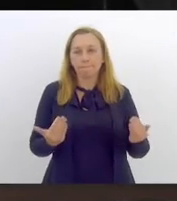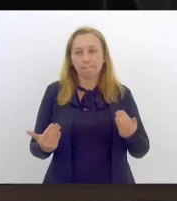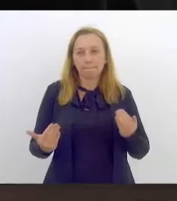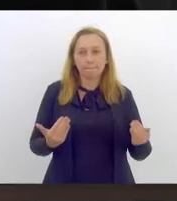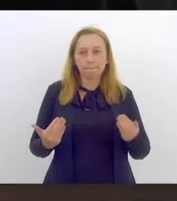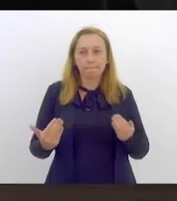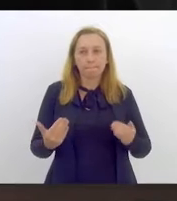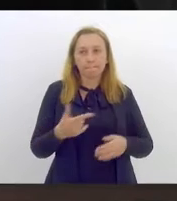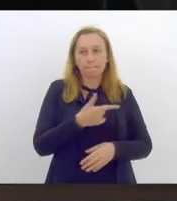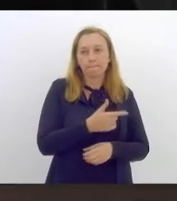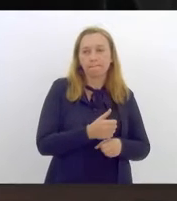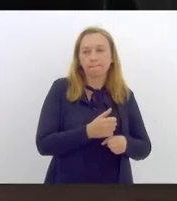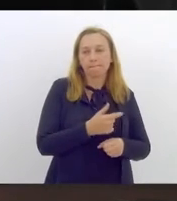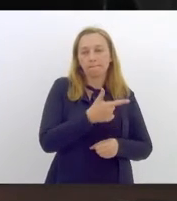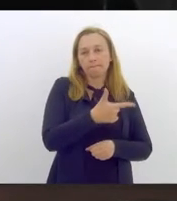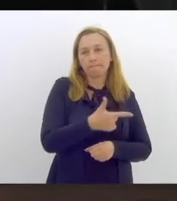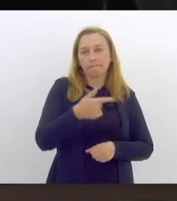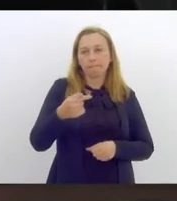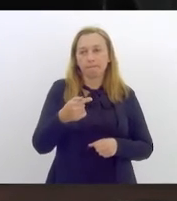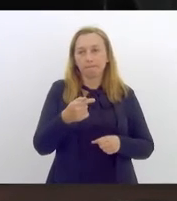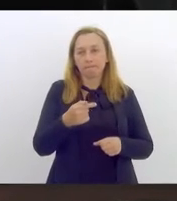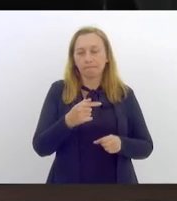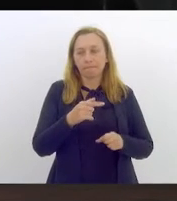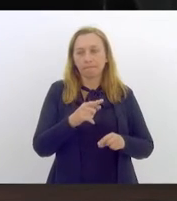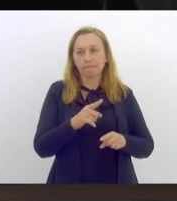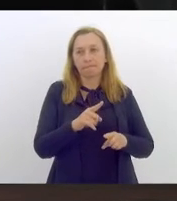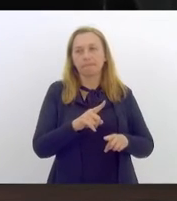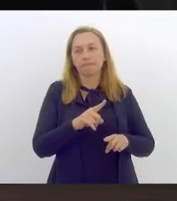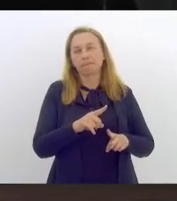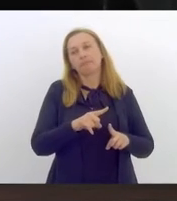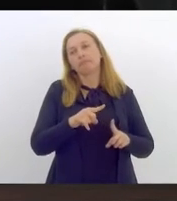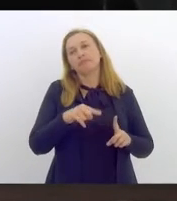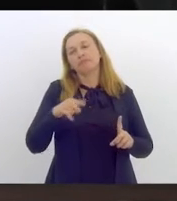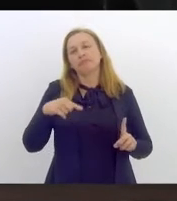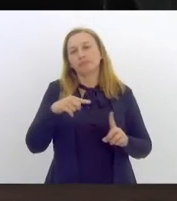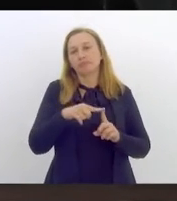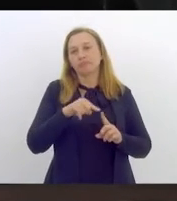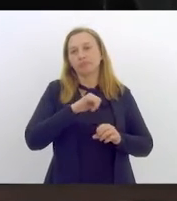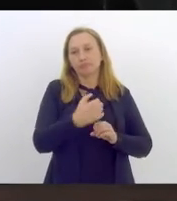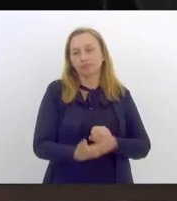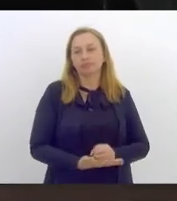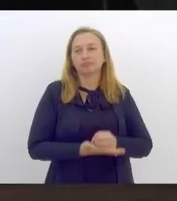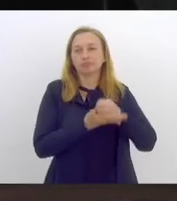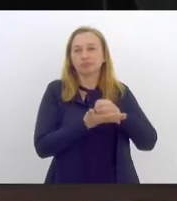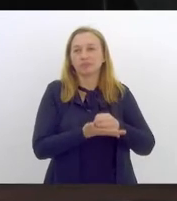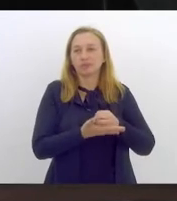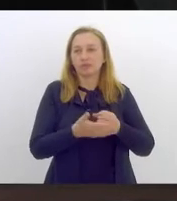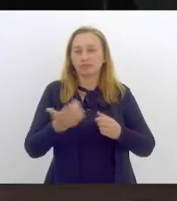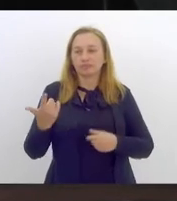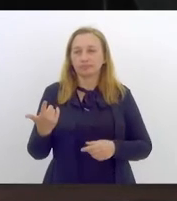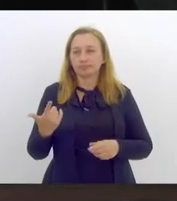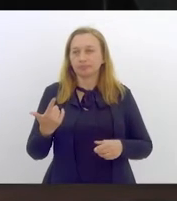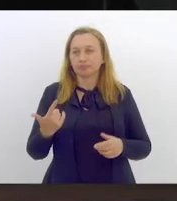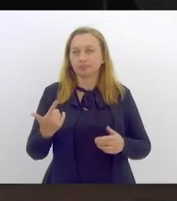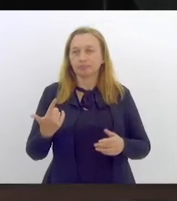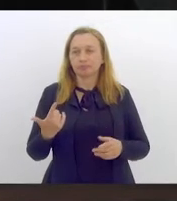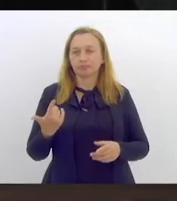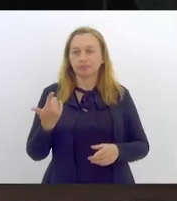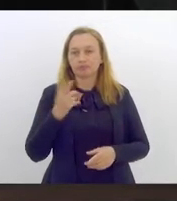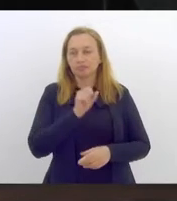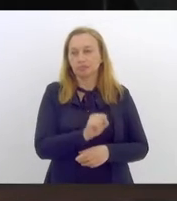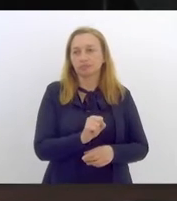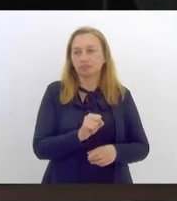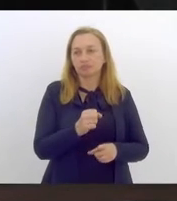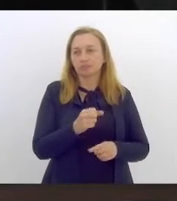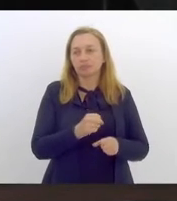os 17 objetivos do desenvolvimento sustentável que deverão ser alcançados em 2030.